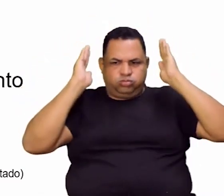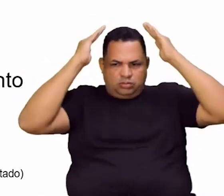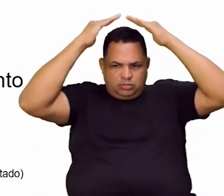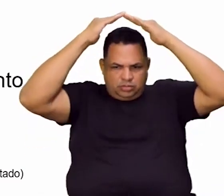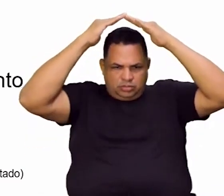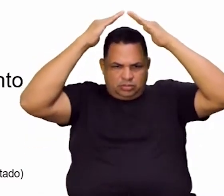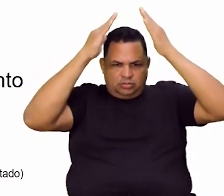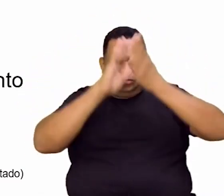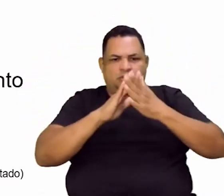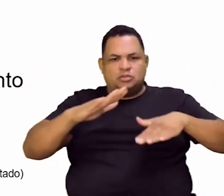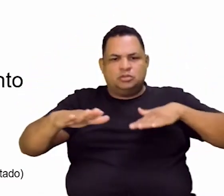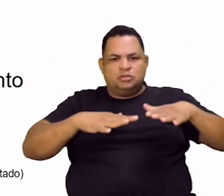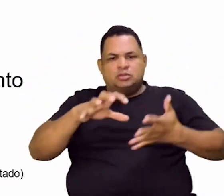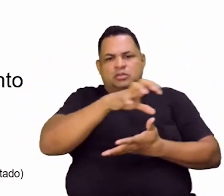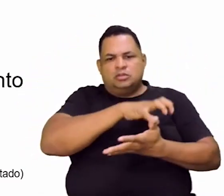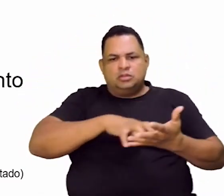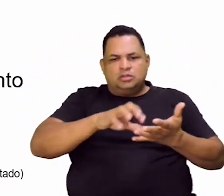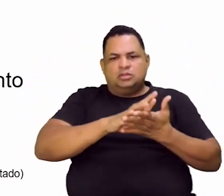religiosos.